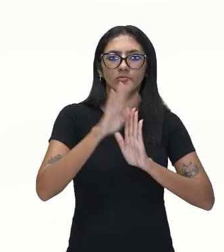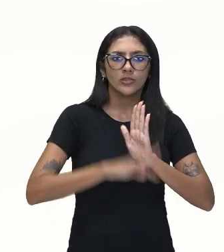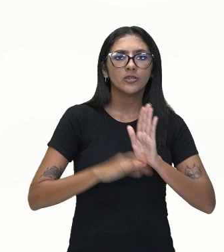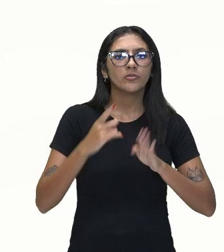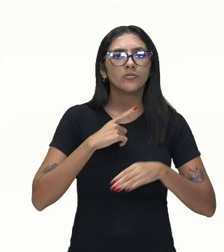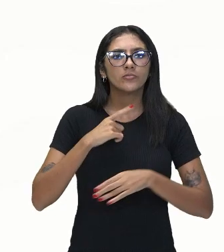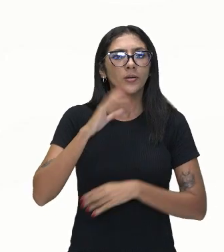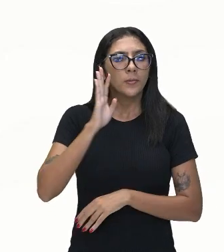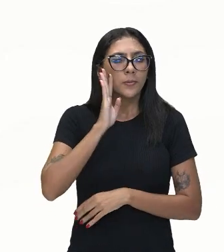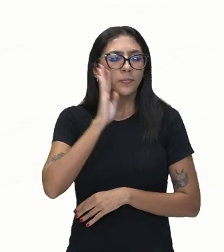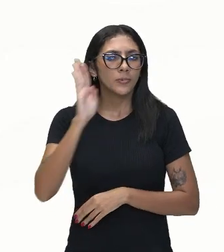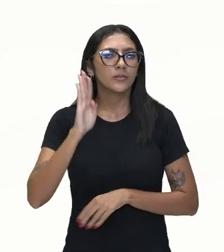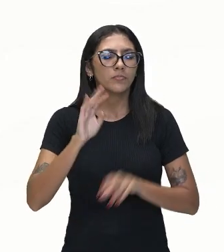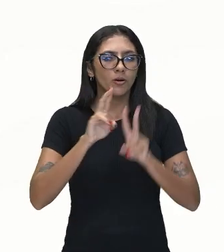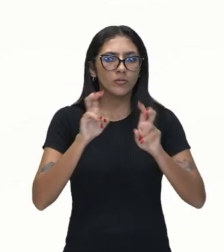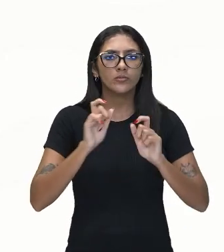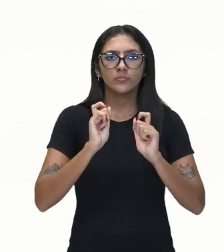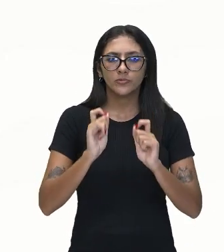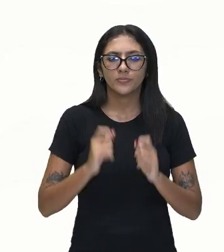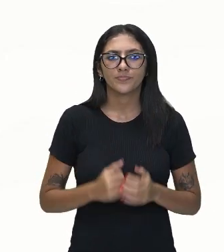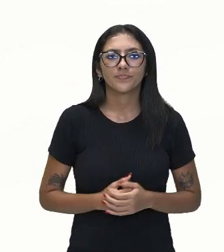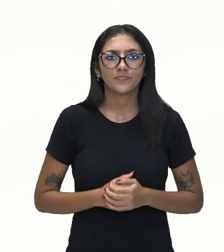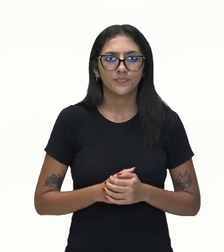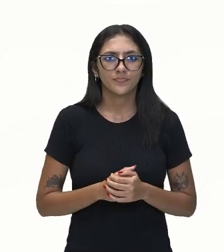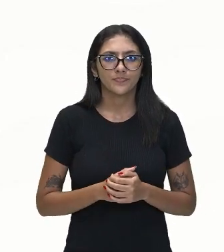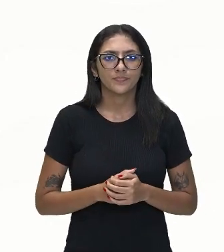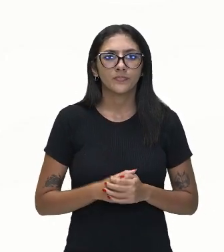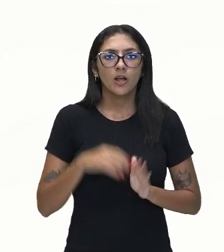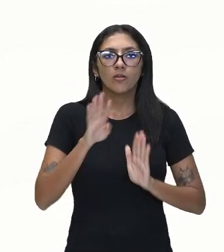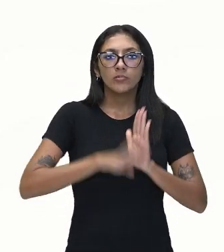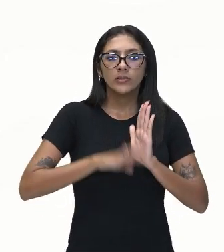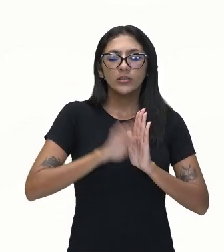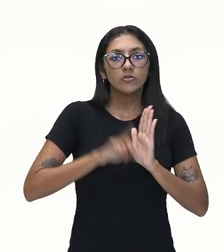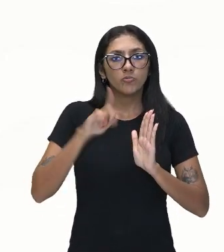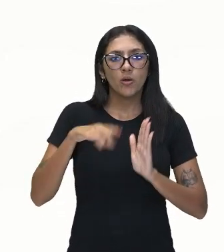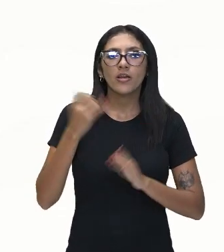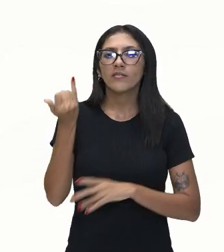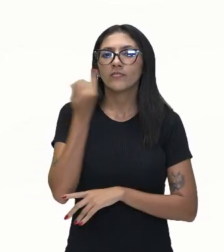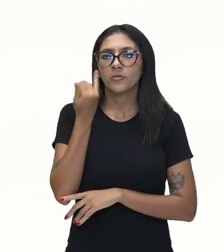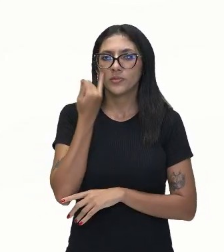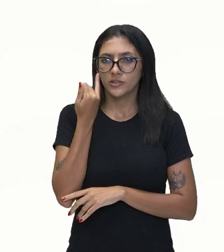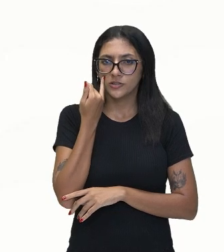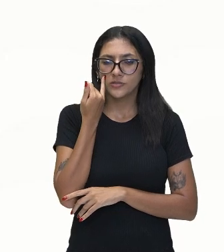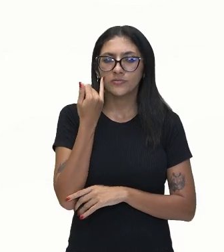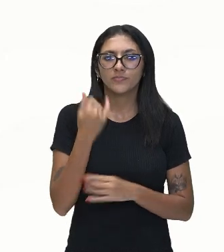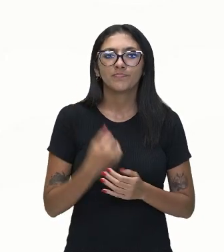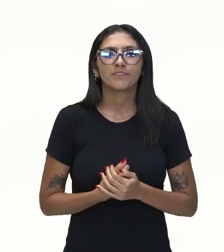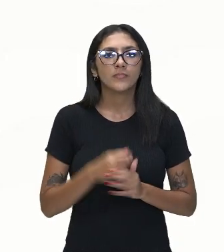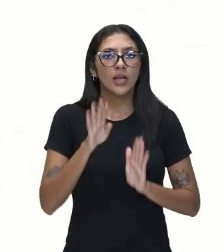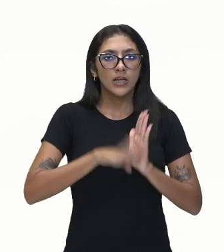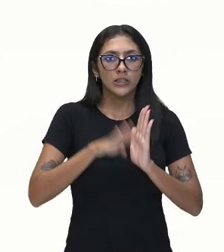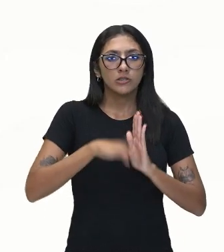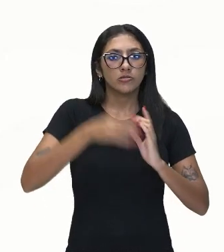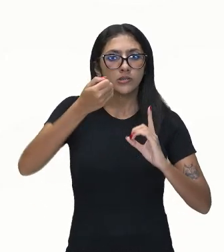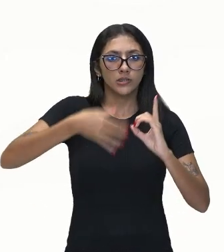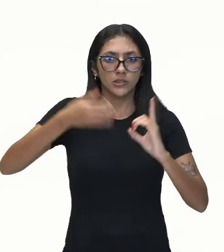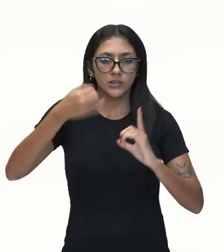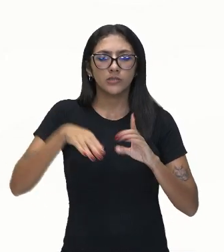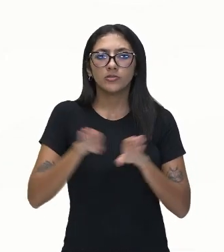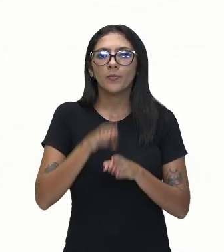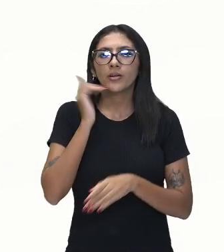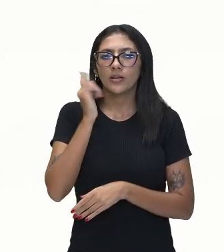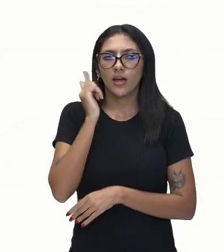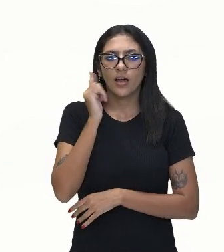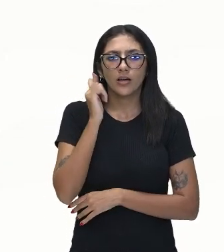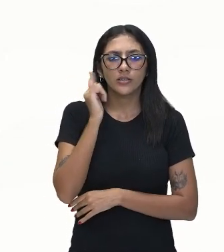principais características o quê? O texto que é informativo, textos descritivos e narrativos,